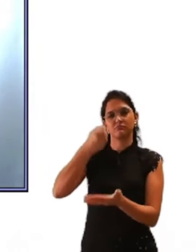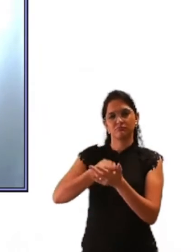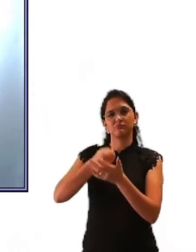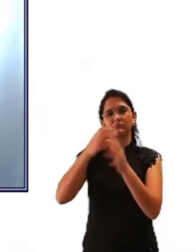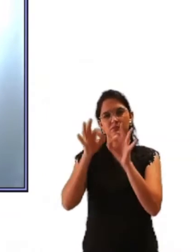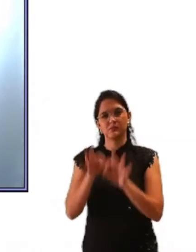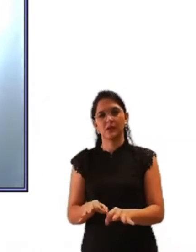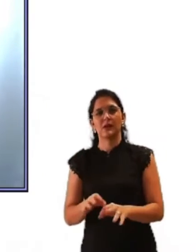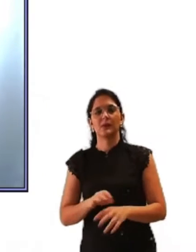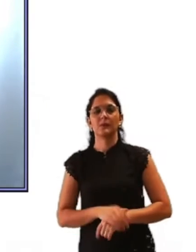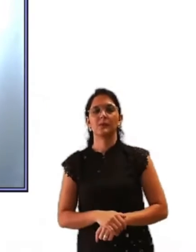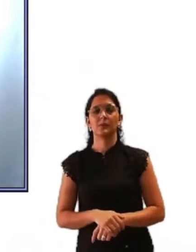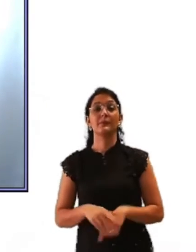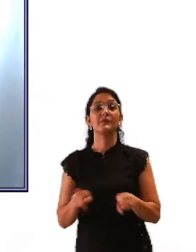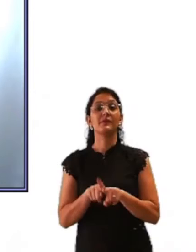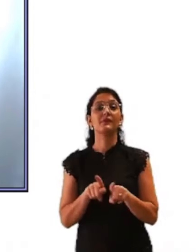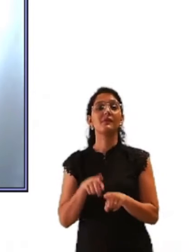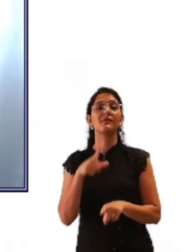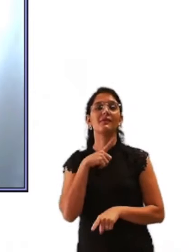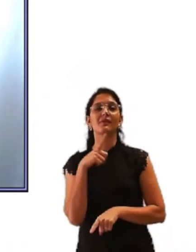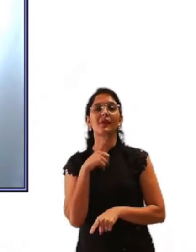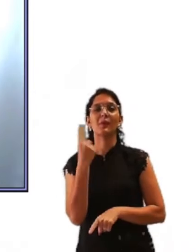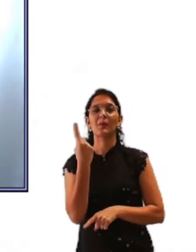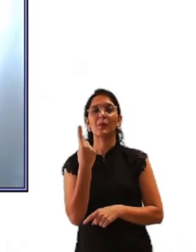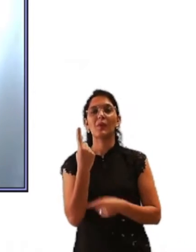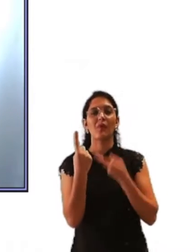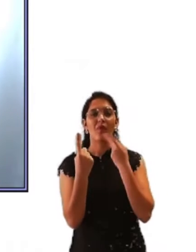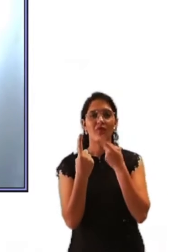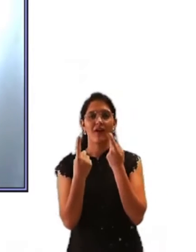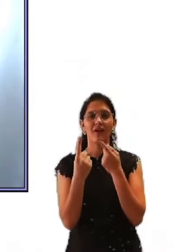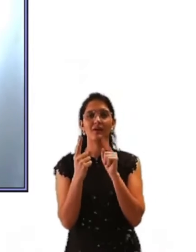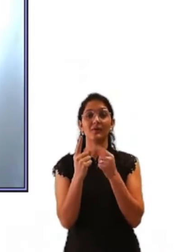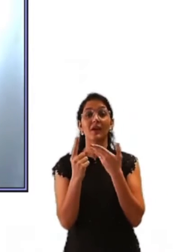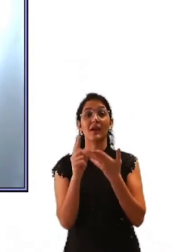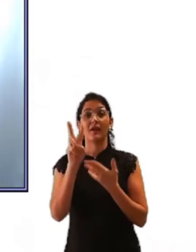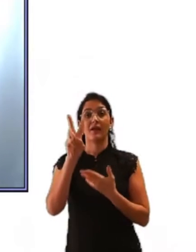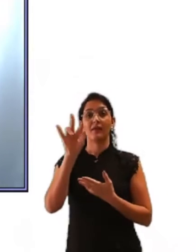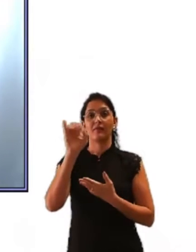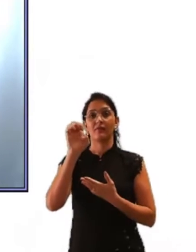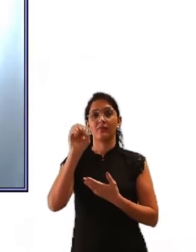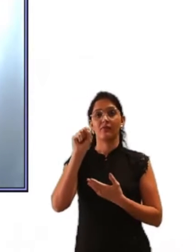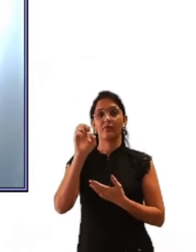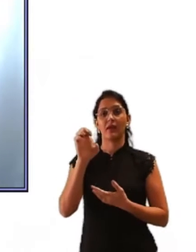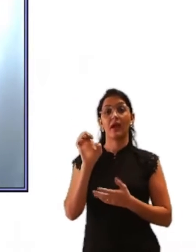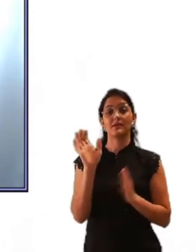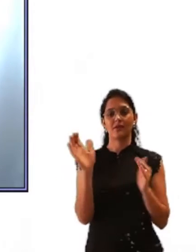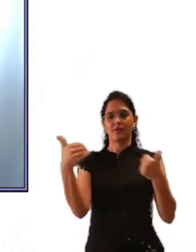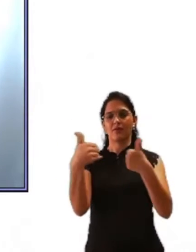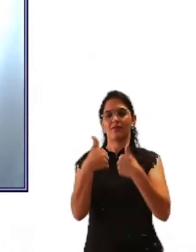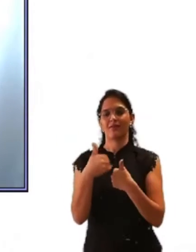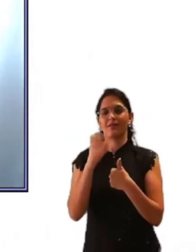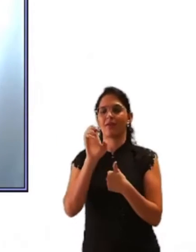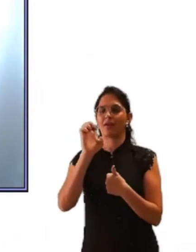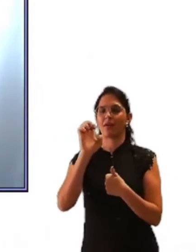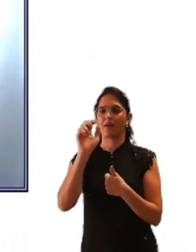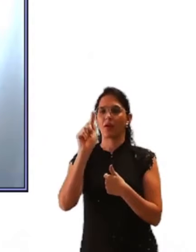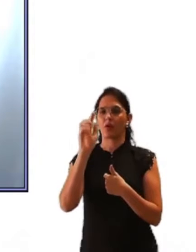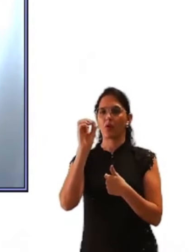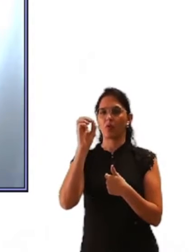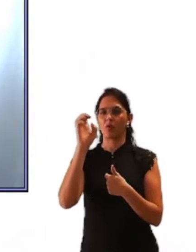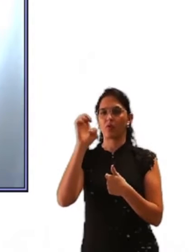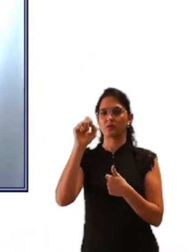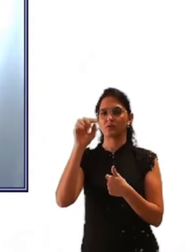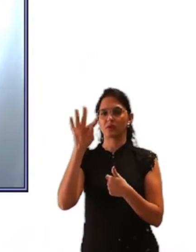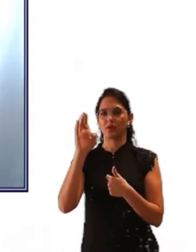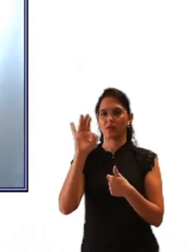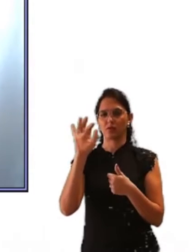um que é até interessante, que alguns autores chamam de viés egocêntrico, né? O que seria um viés egocêntrico? O